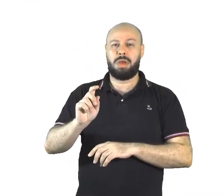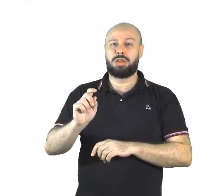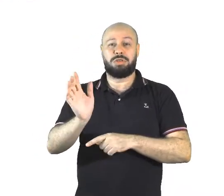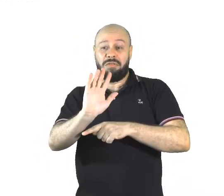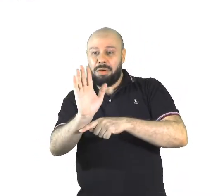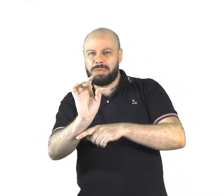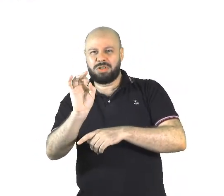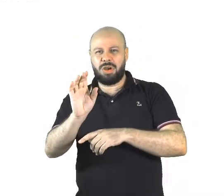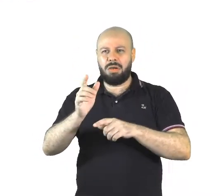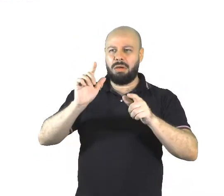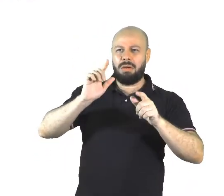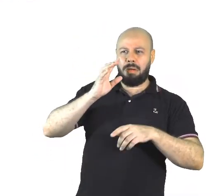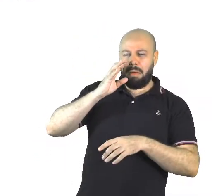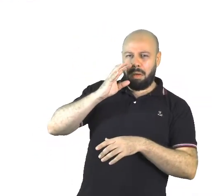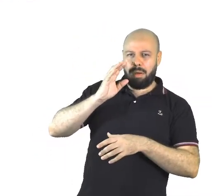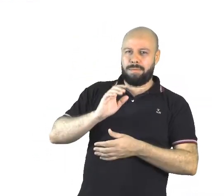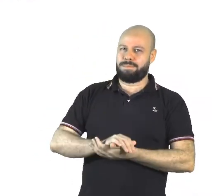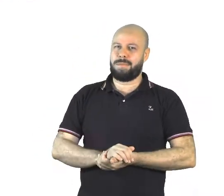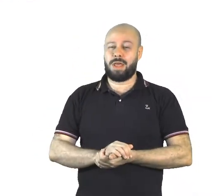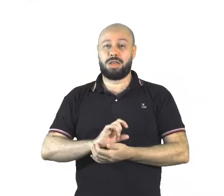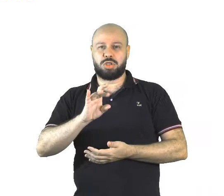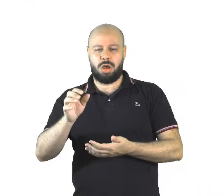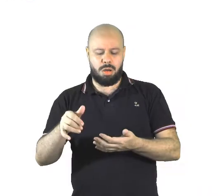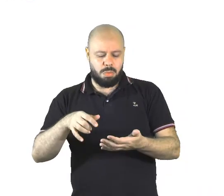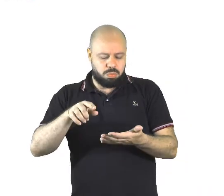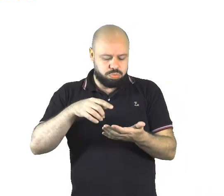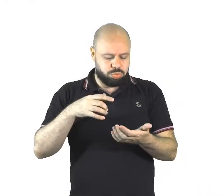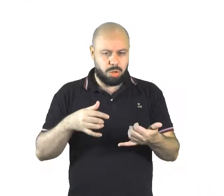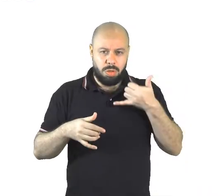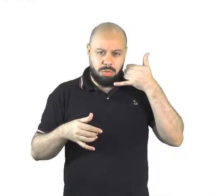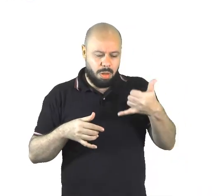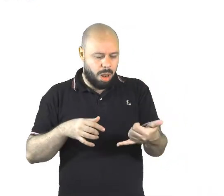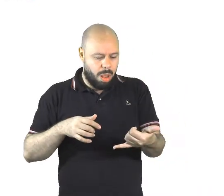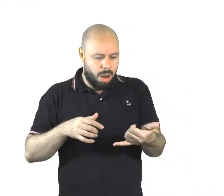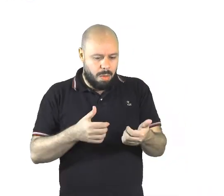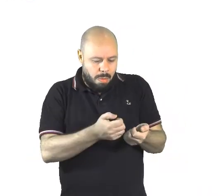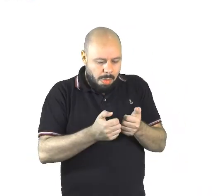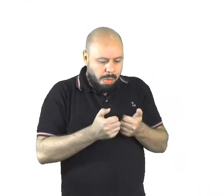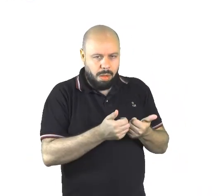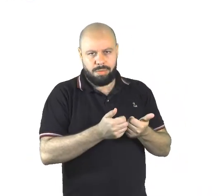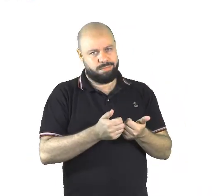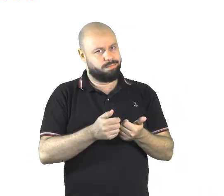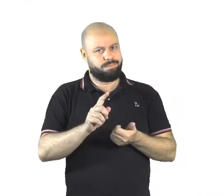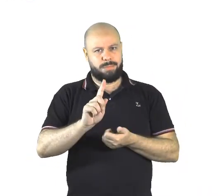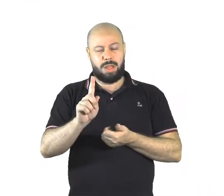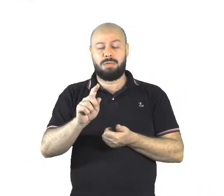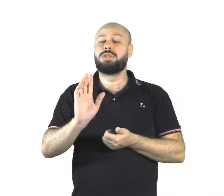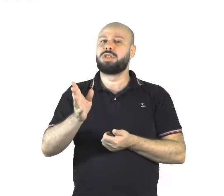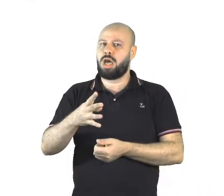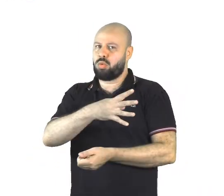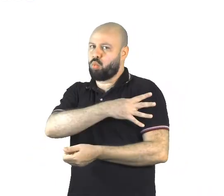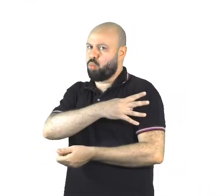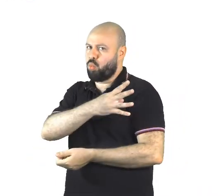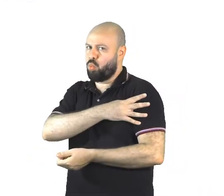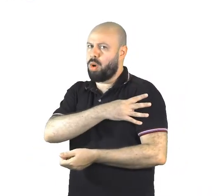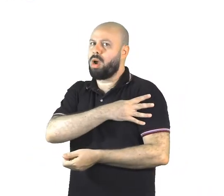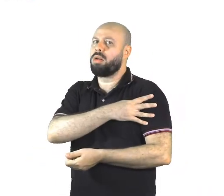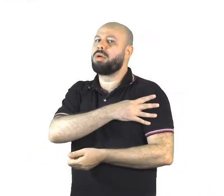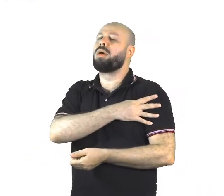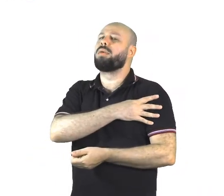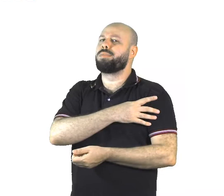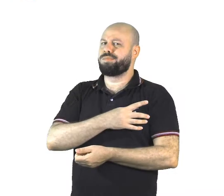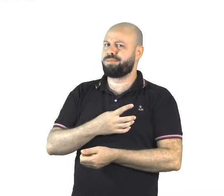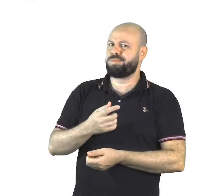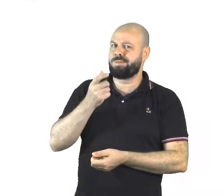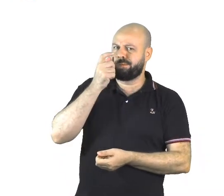filme. Não tem que estar no celular só mexendo com joguinho. Vocês já estão no 4º ano, já é